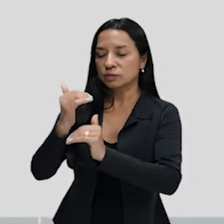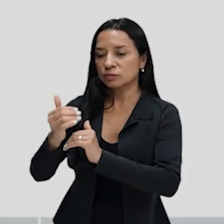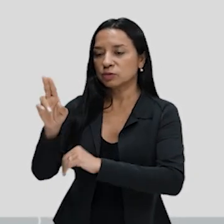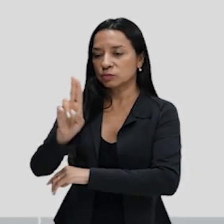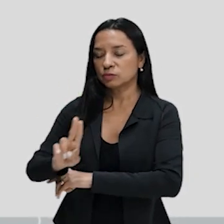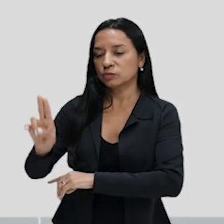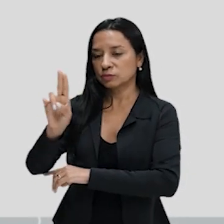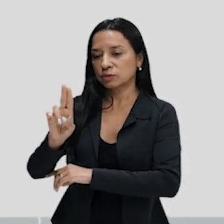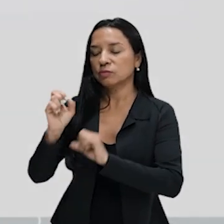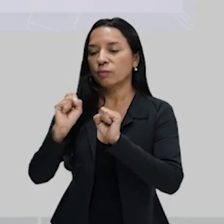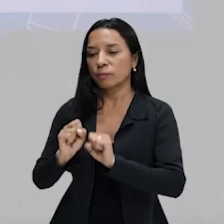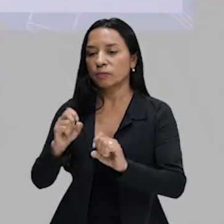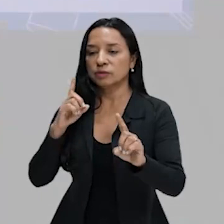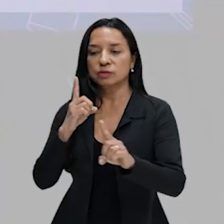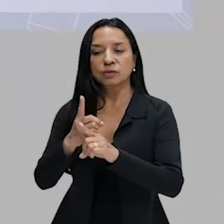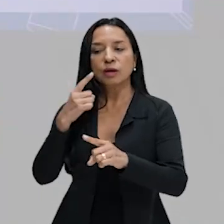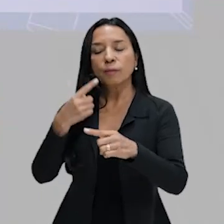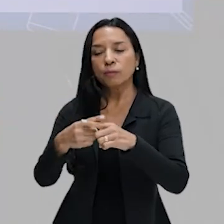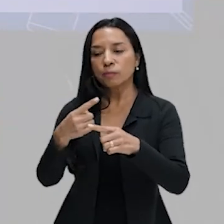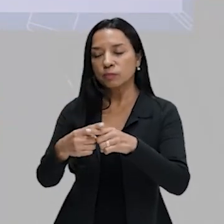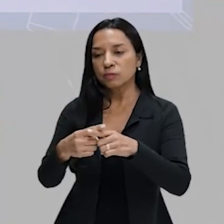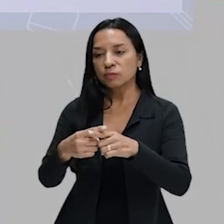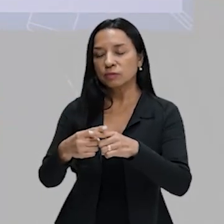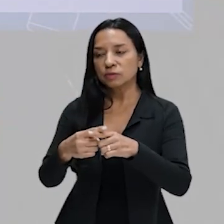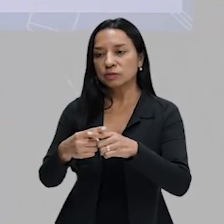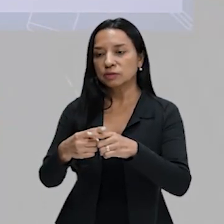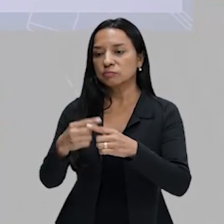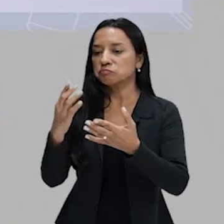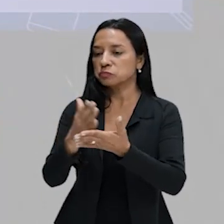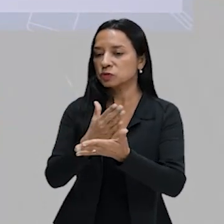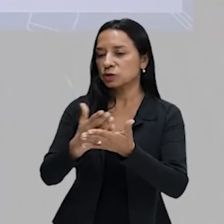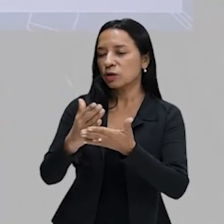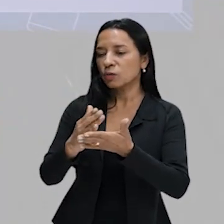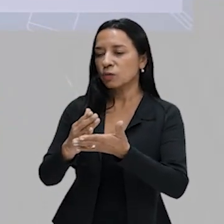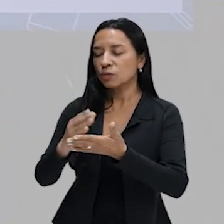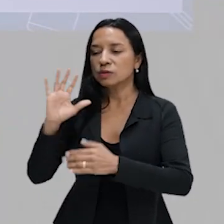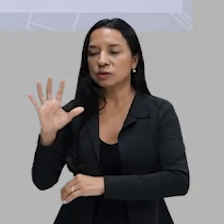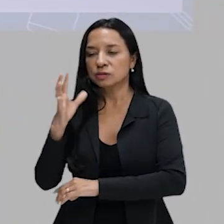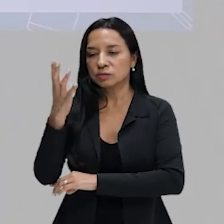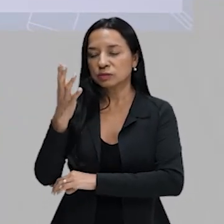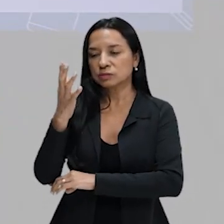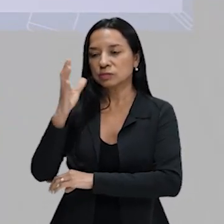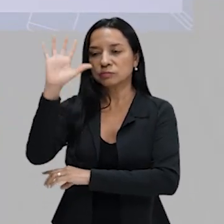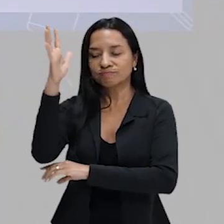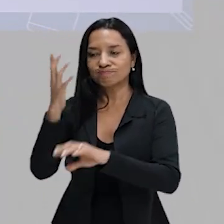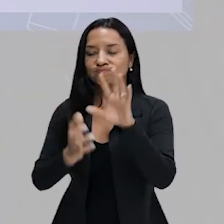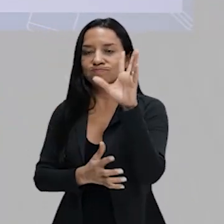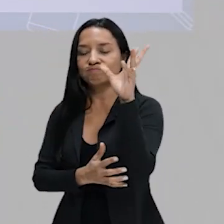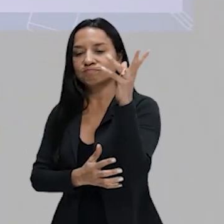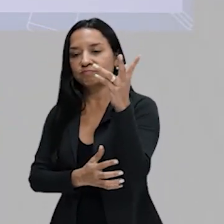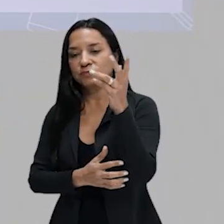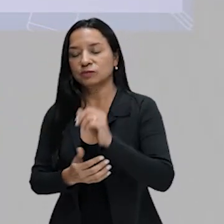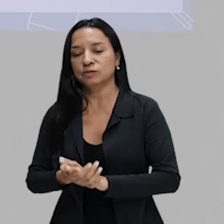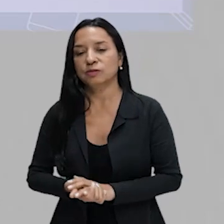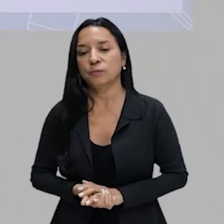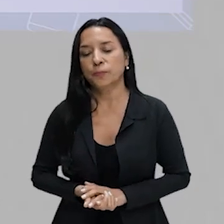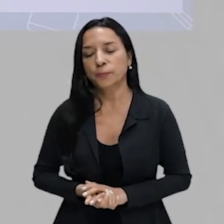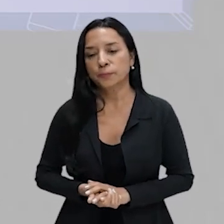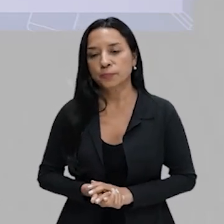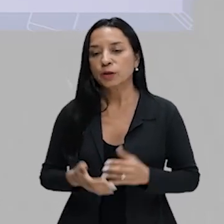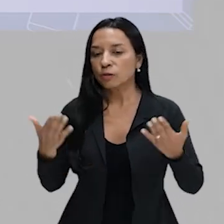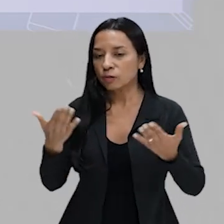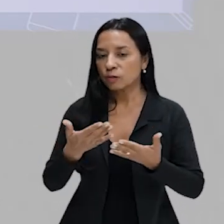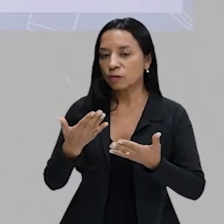possa descobrir o porquê de determinada fenômeno que acontece na natureza, tá? Então a gente vai falar um pouco sobre